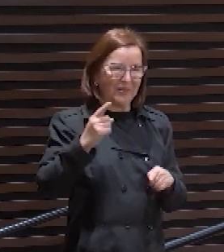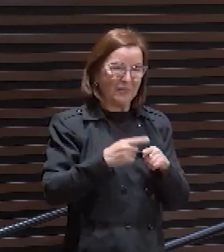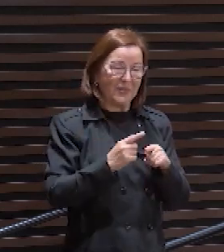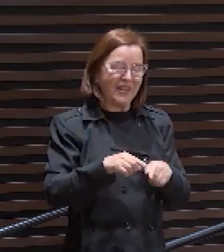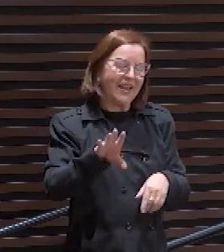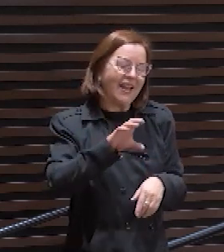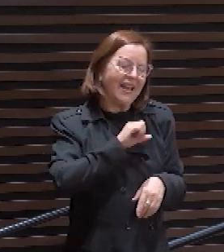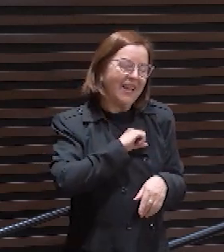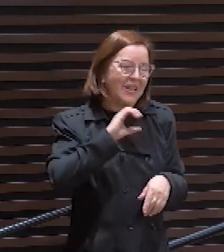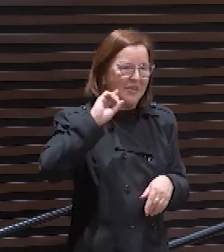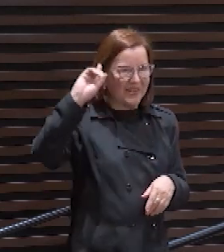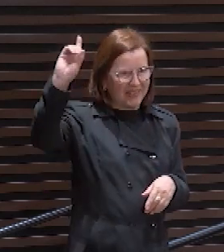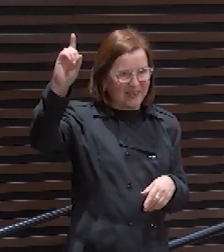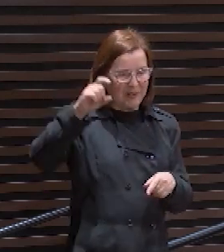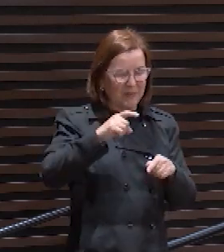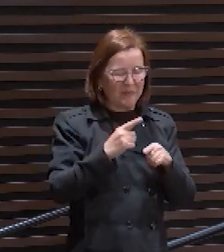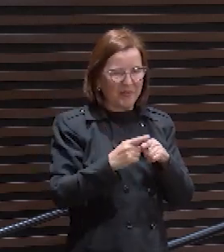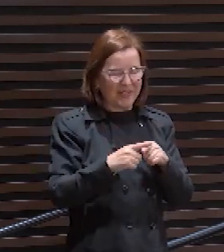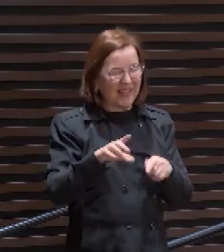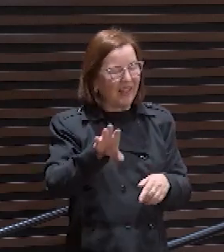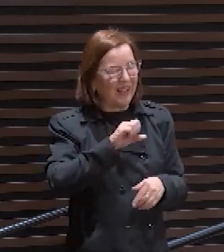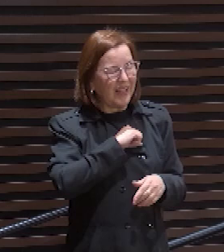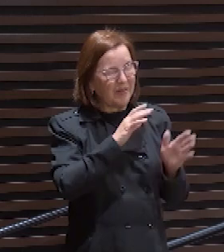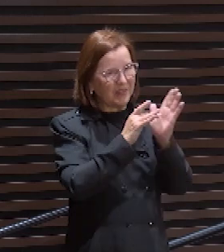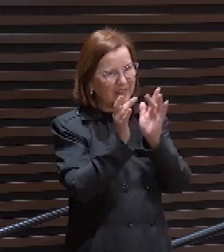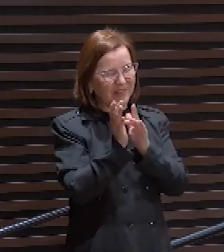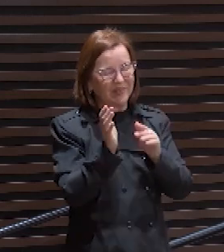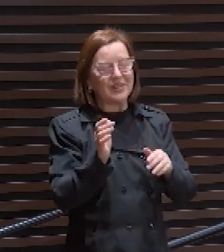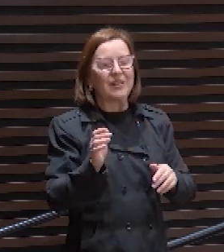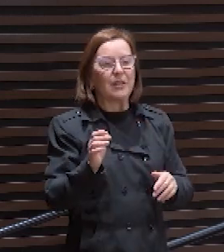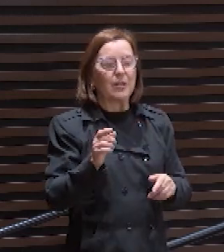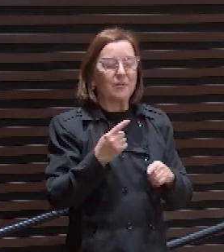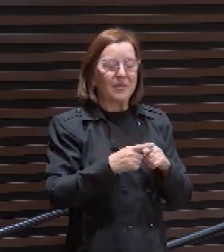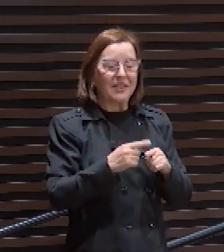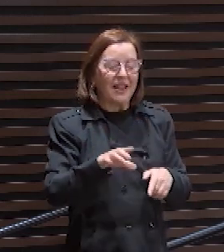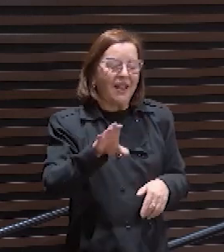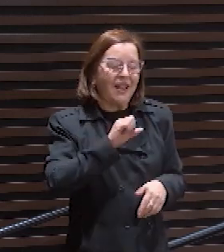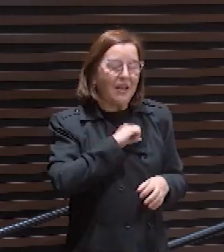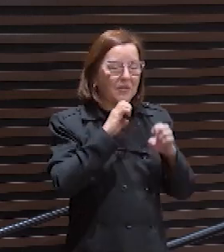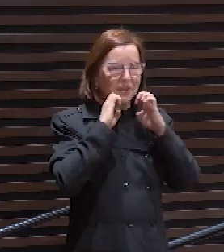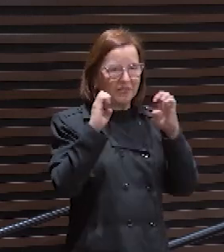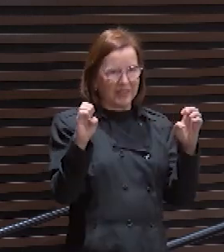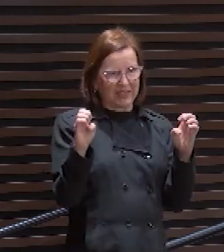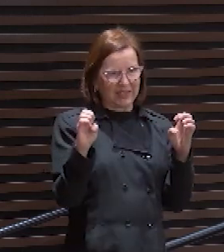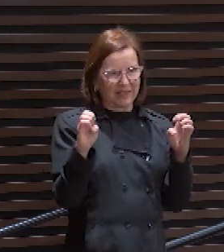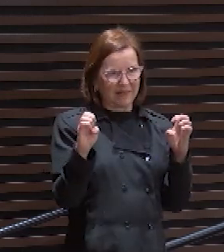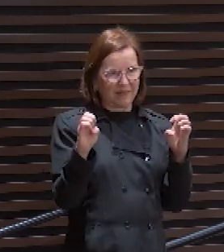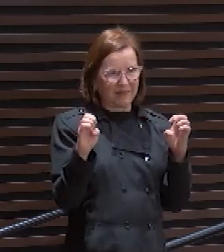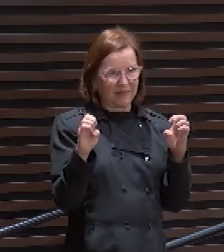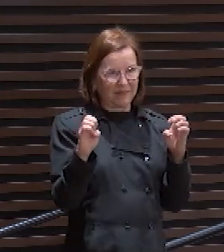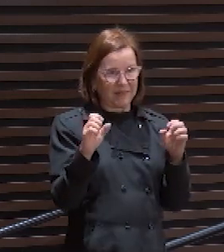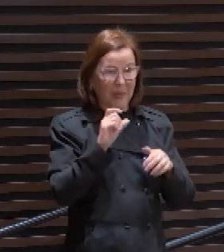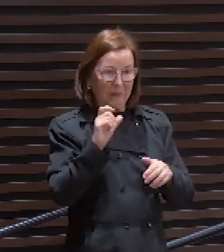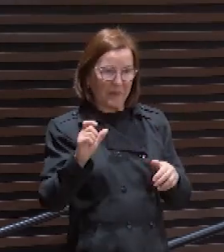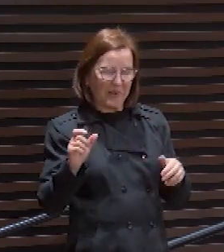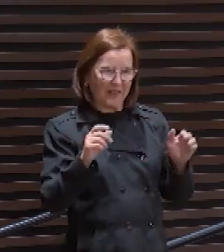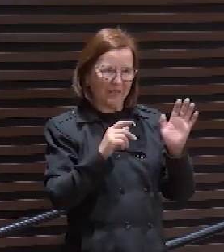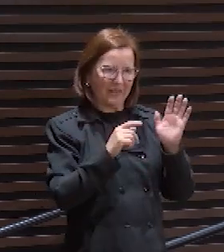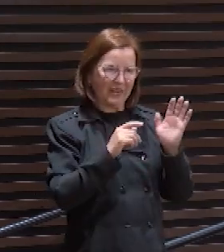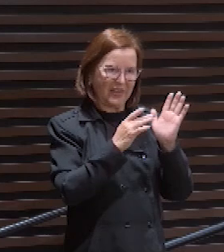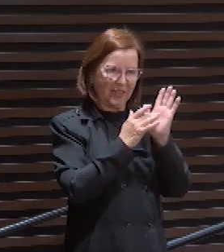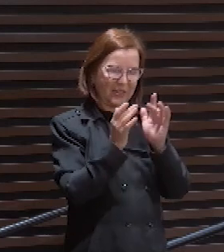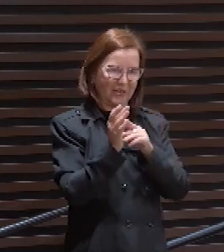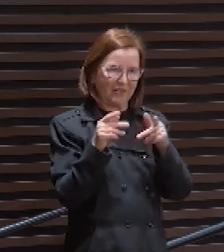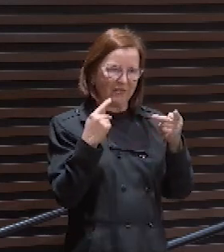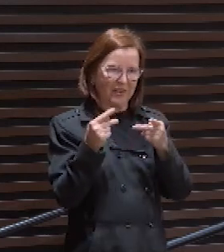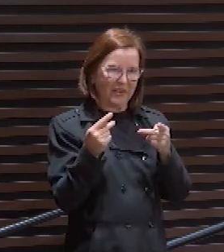amamos a Jesus, porque amamos o Evangelho. O que eu estou trazendo aqui, o que as palavras de Jesus está trazendo aqui, não são